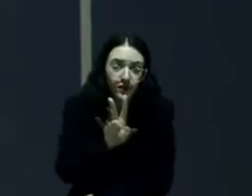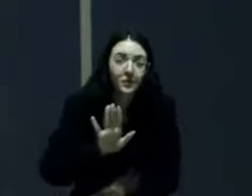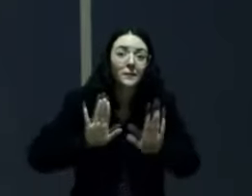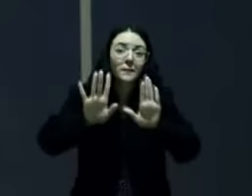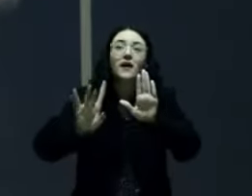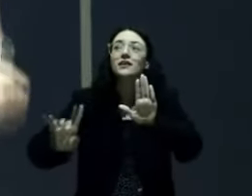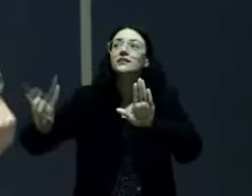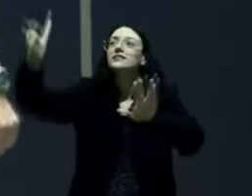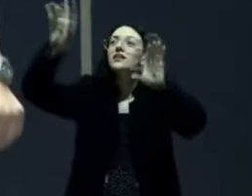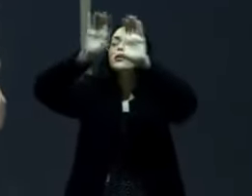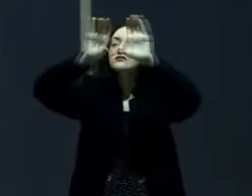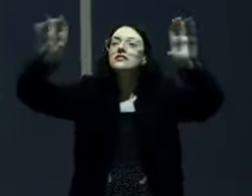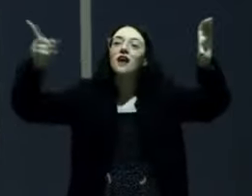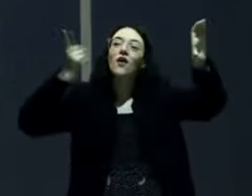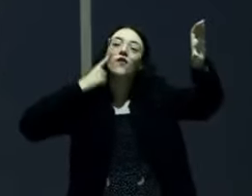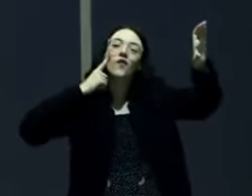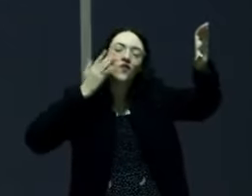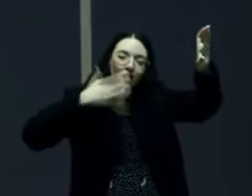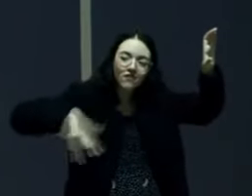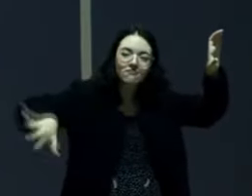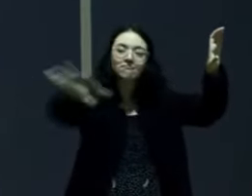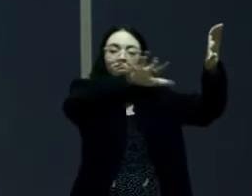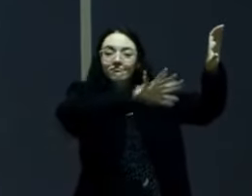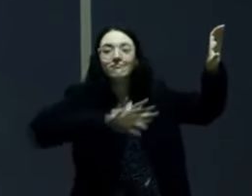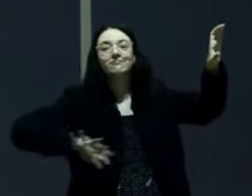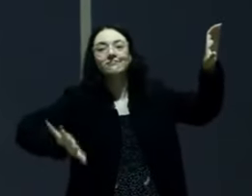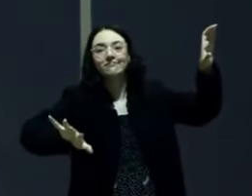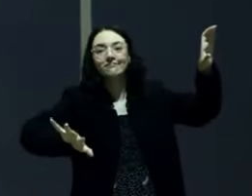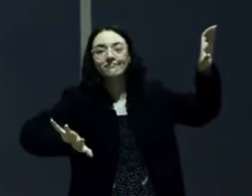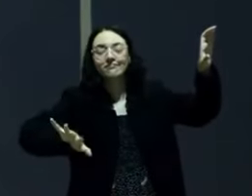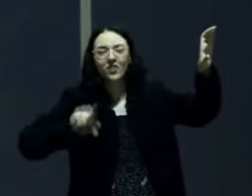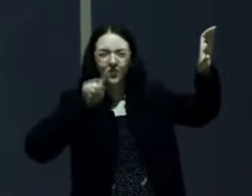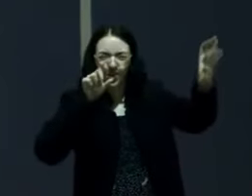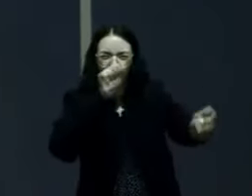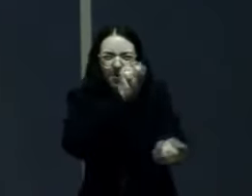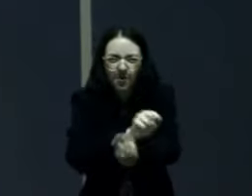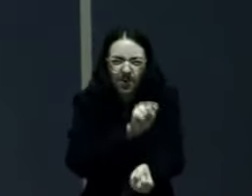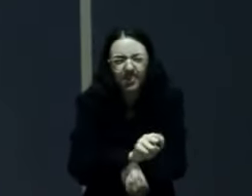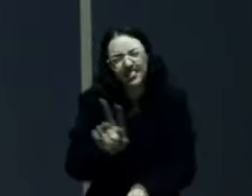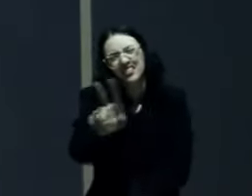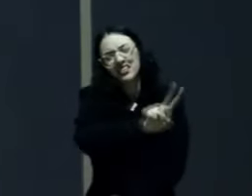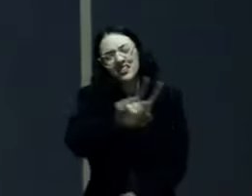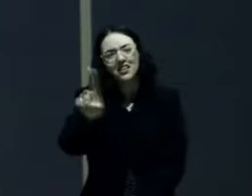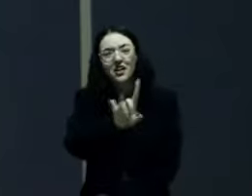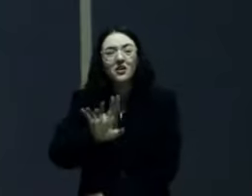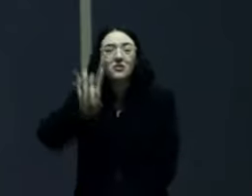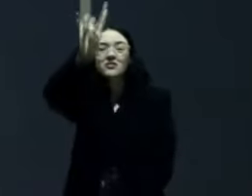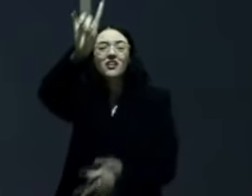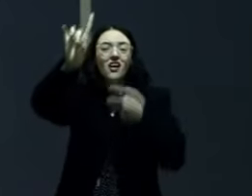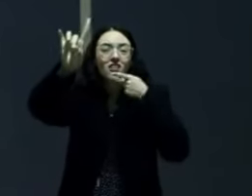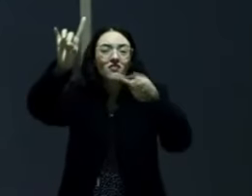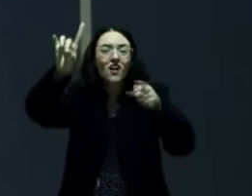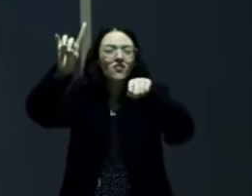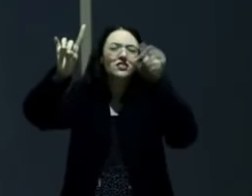Um Deus que sonda o teu coração. Não é para te condenar, não. É para dizer o seguinte: se arrepende, meu filho. Tem lugar na